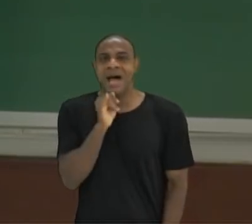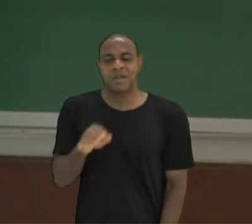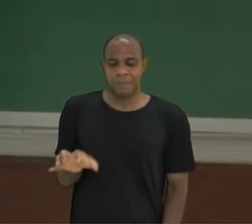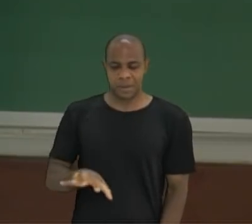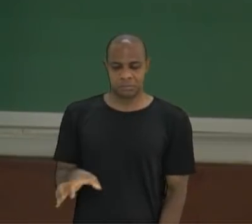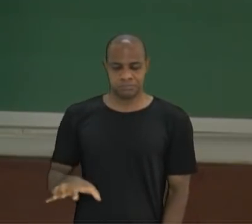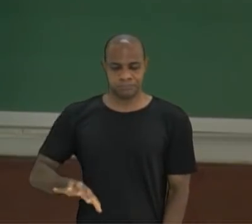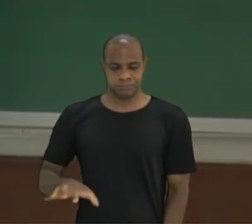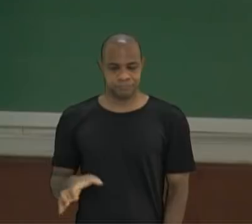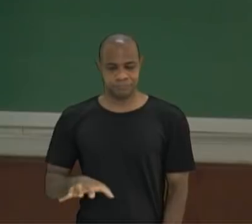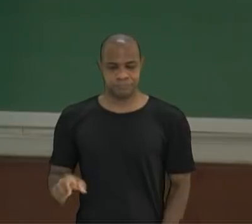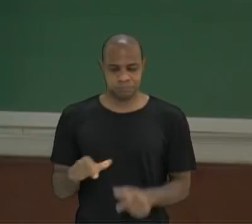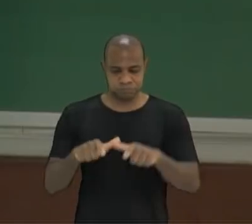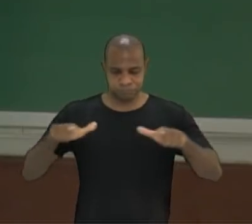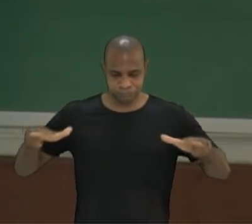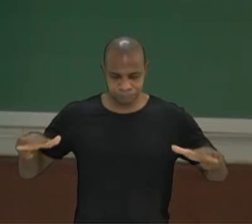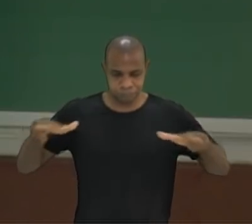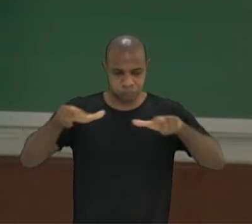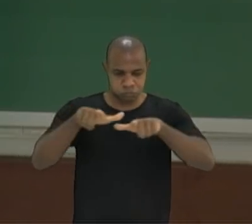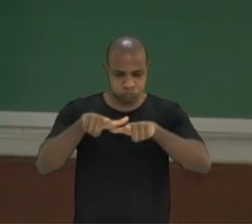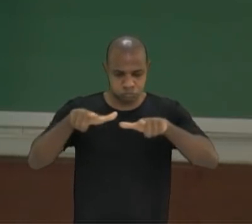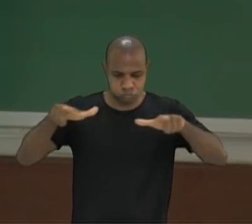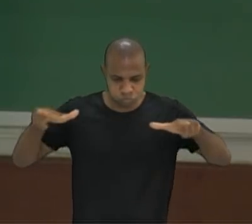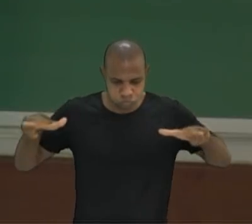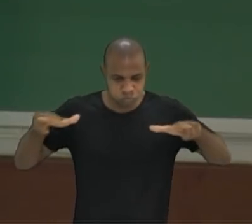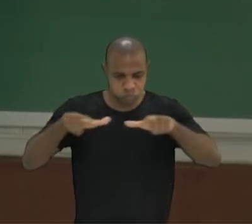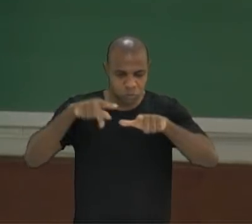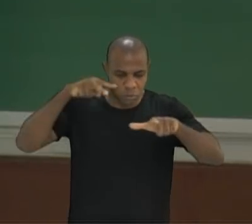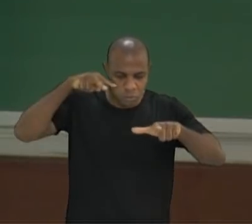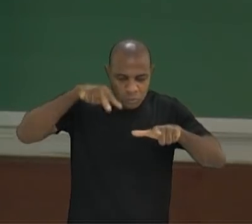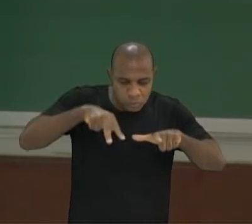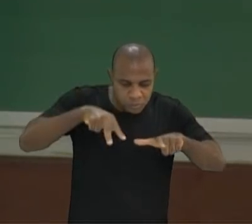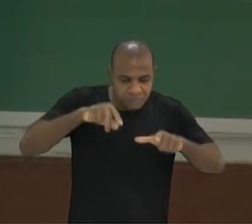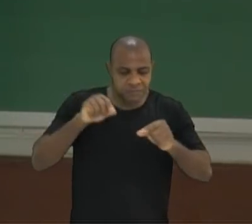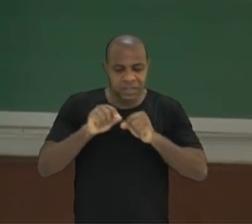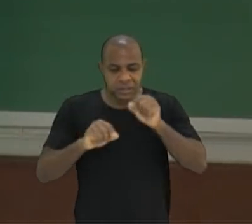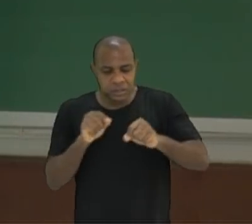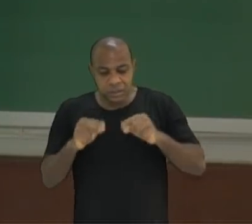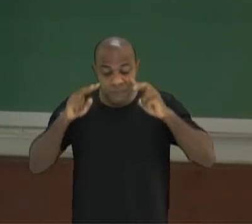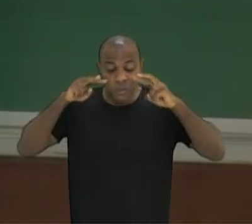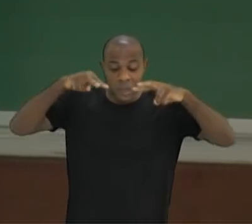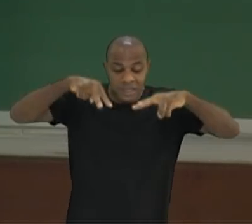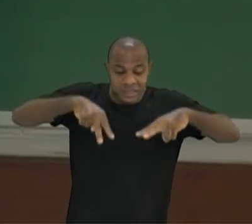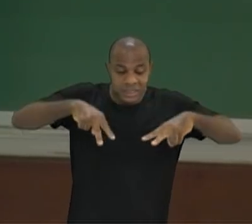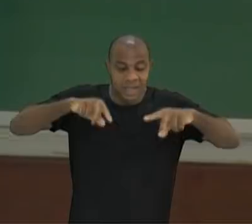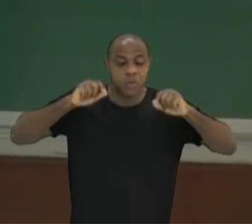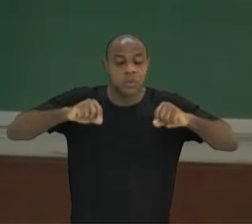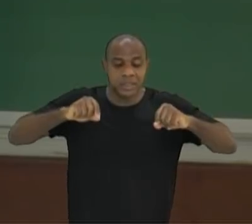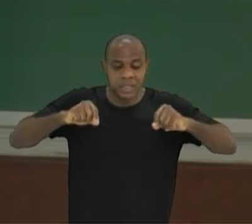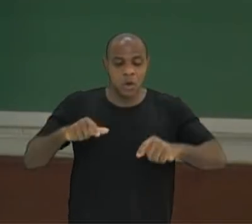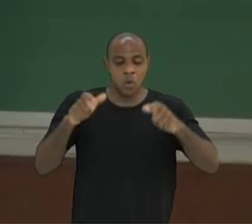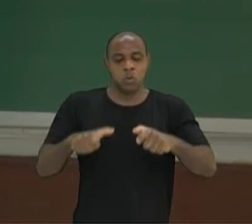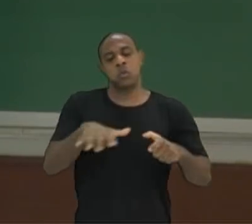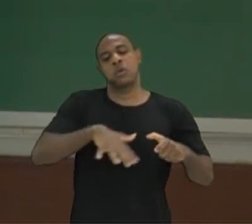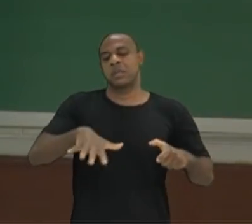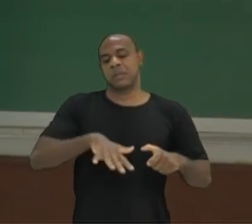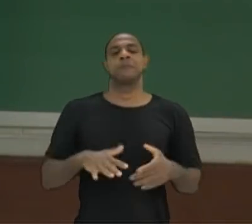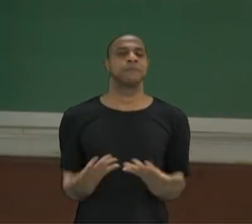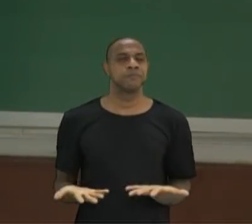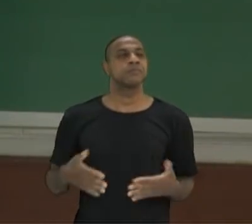se aproximando, aumentando ou diminuindo o zoom, o que você está fazendo é visualizar essa superfície